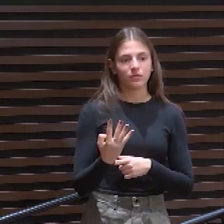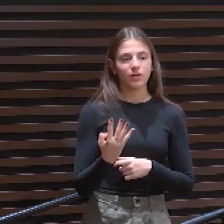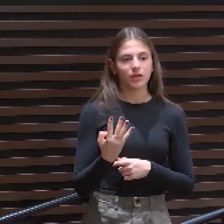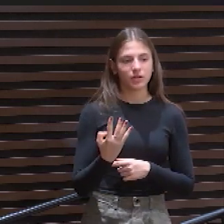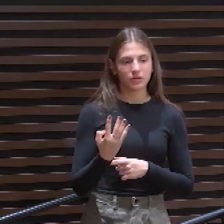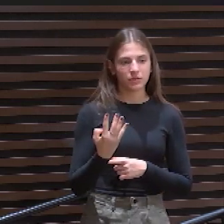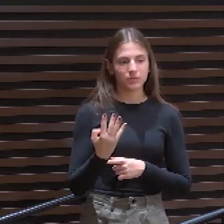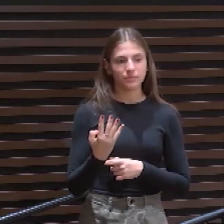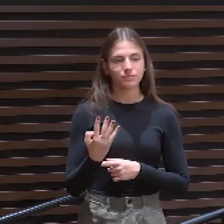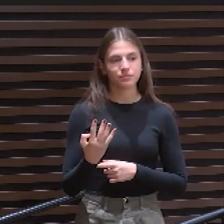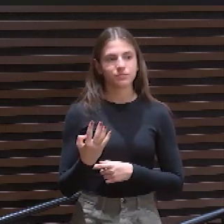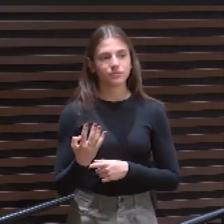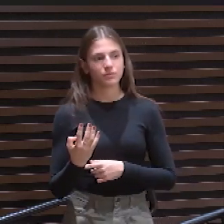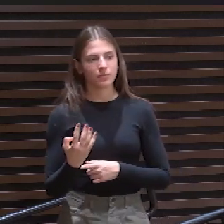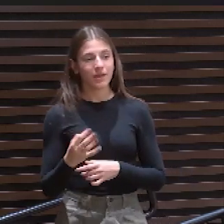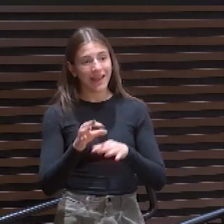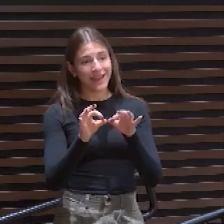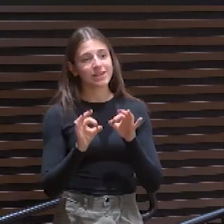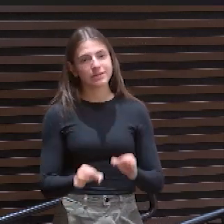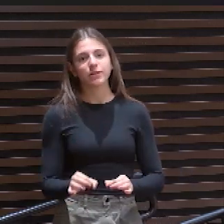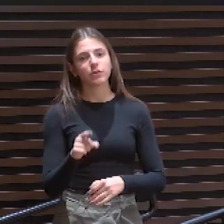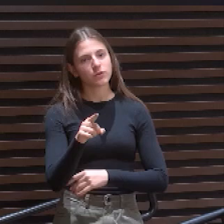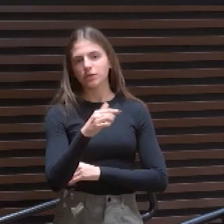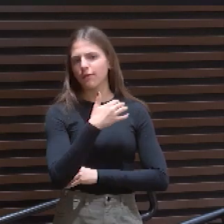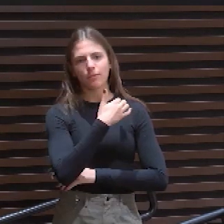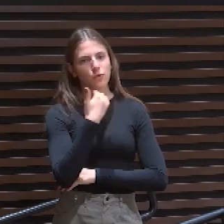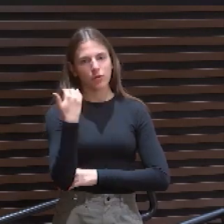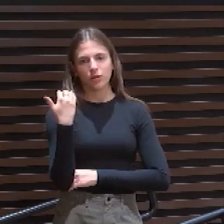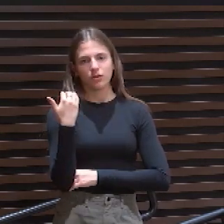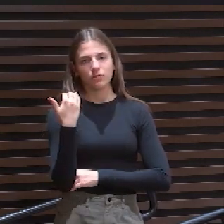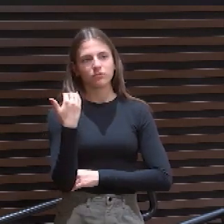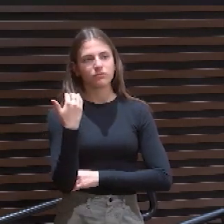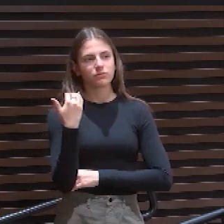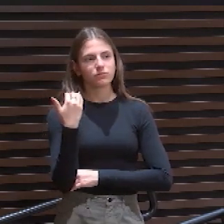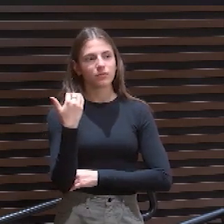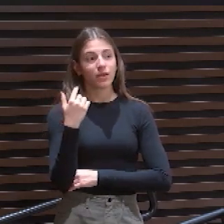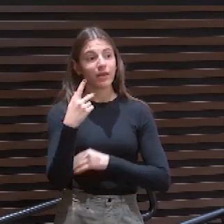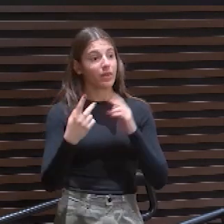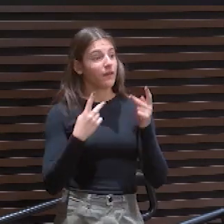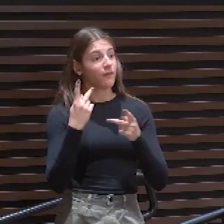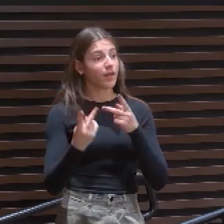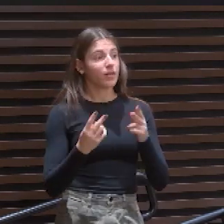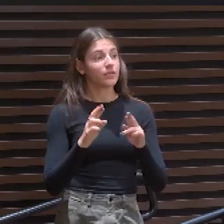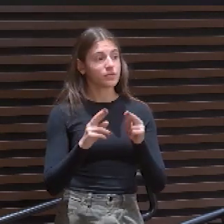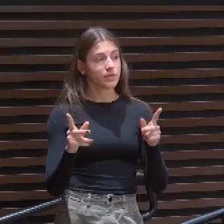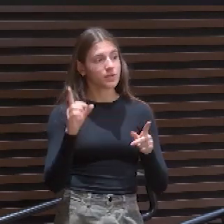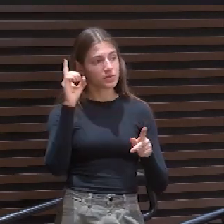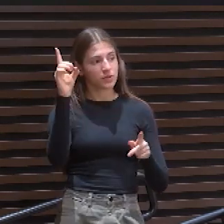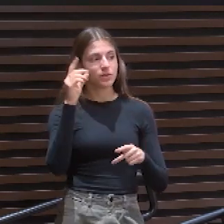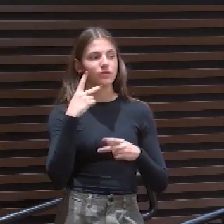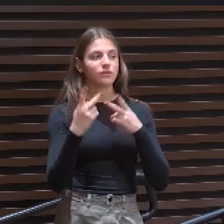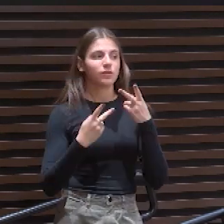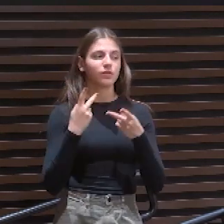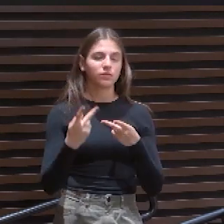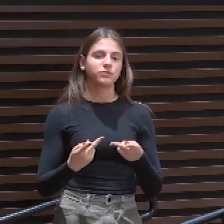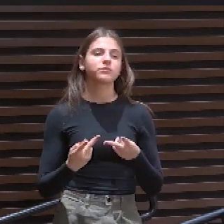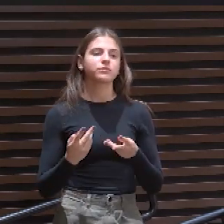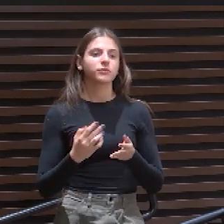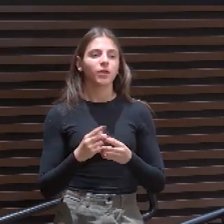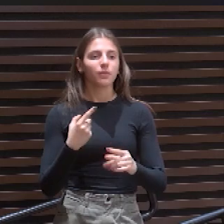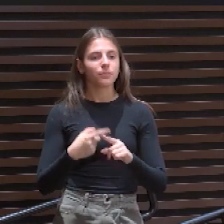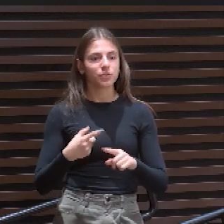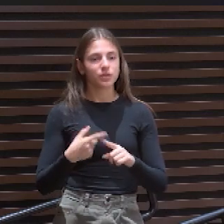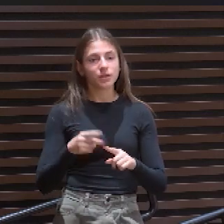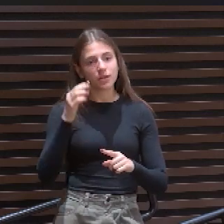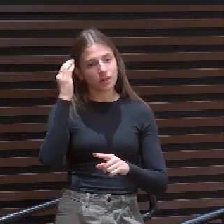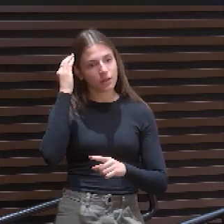até o 6, é certo que não morrereis. Está dizendo o contrário que Deus disse, morrereis, aqui não morrereis. Porque Deus sabe